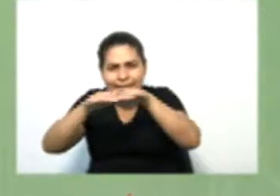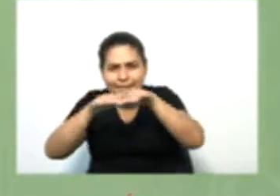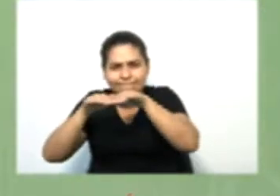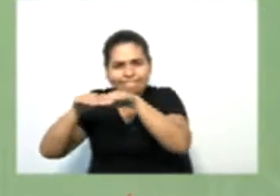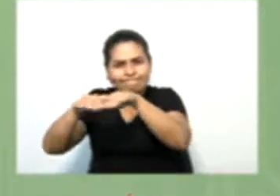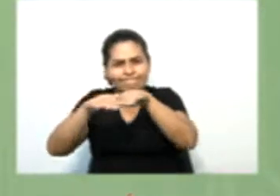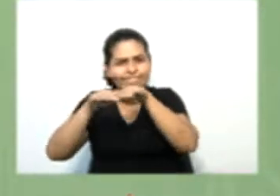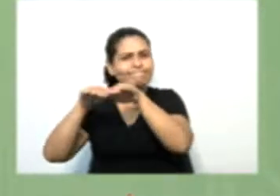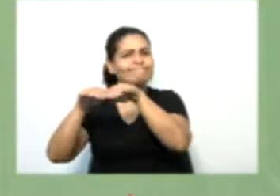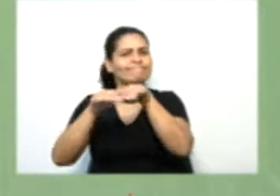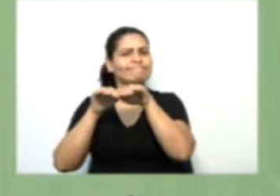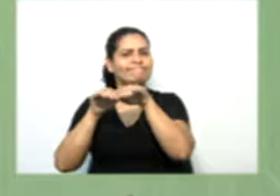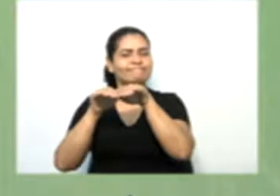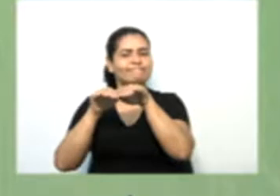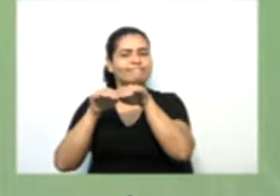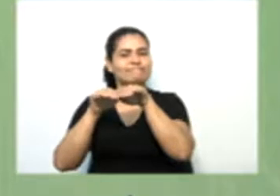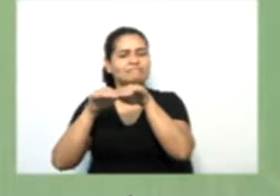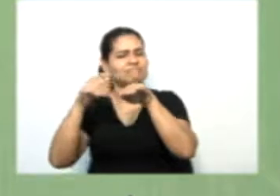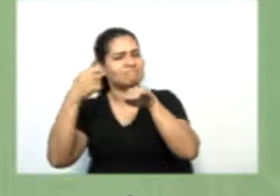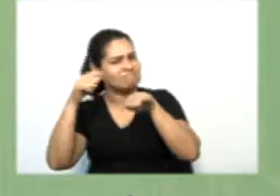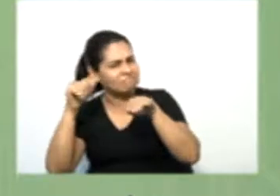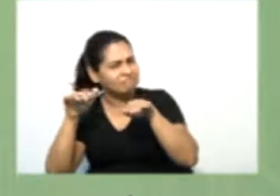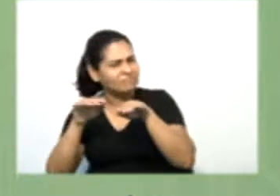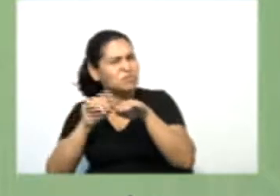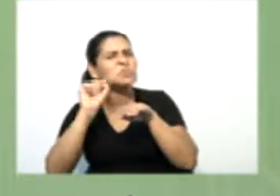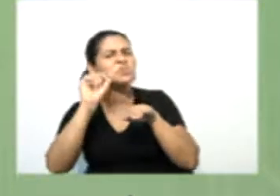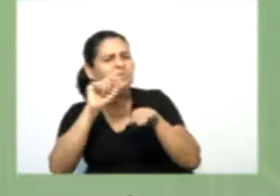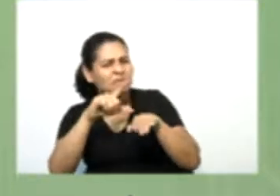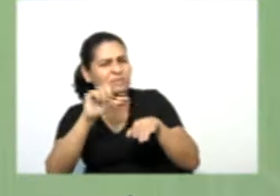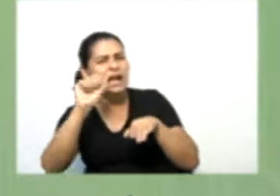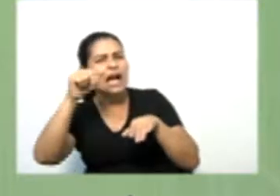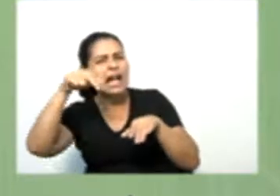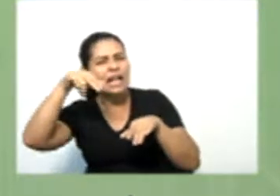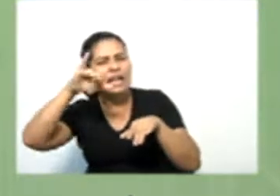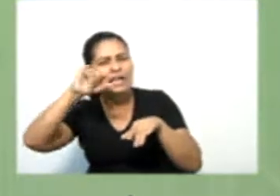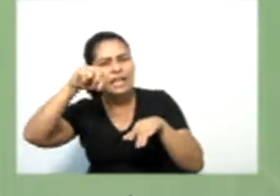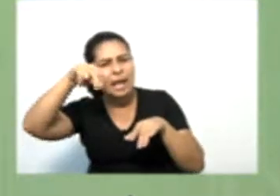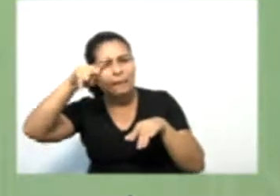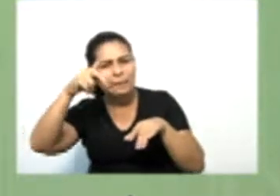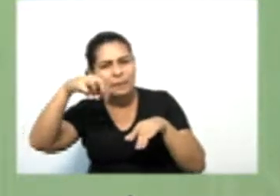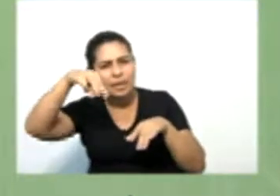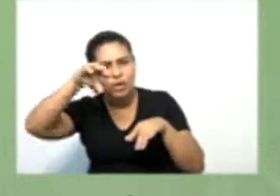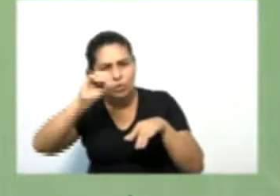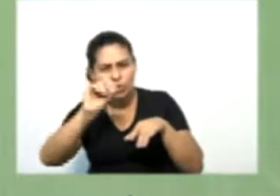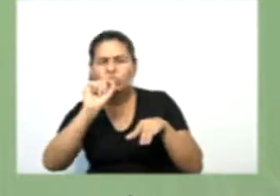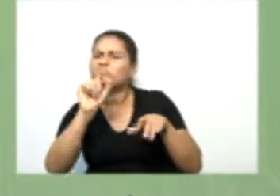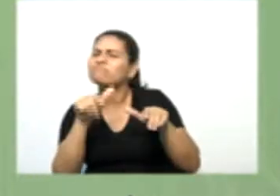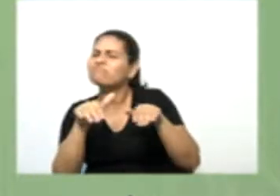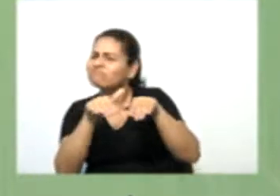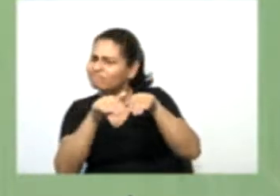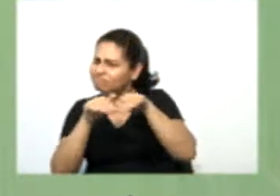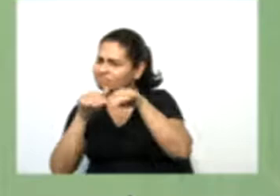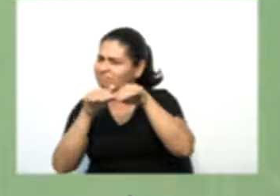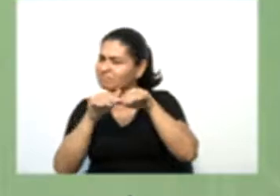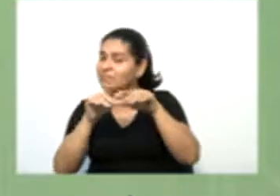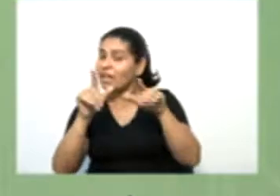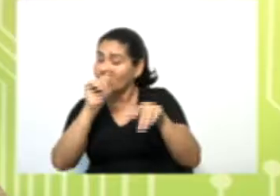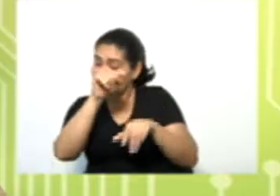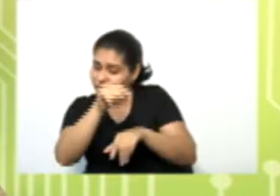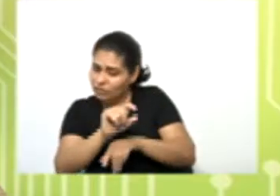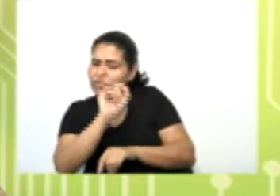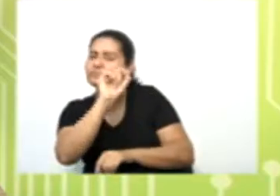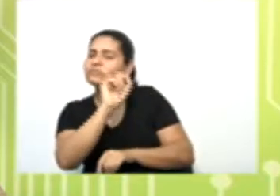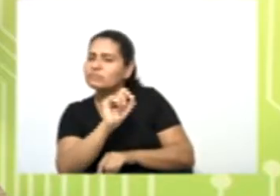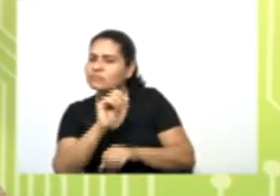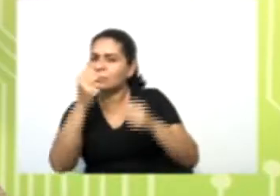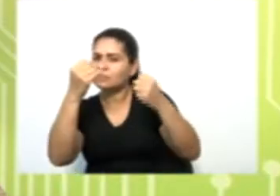alinhamento. Alinhamento. O que é isso, professor? Alinhamento. Olha só, alinhamento é